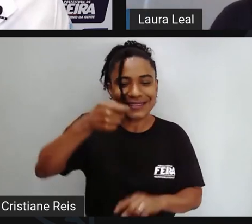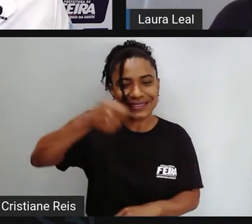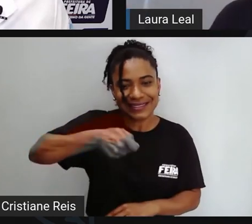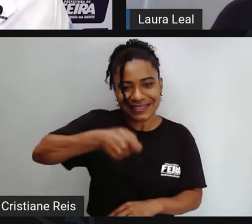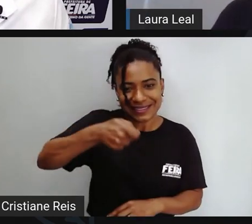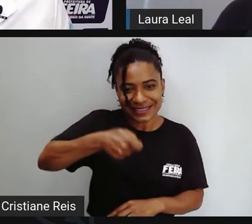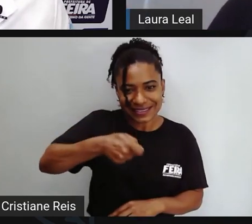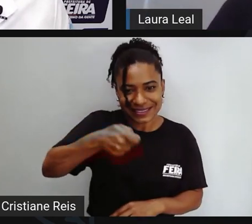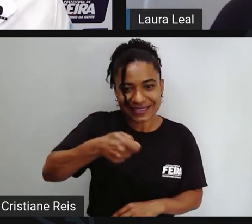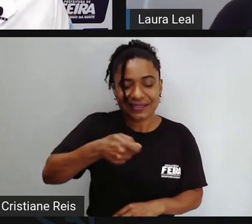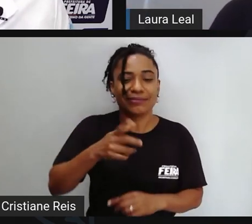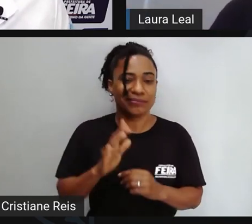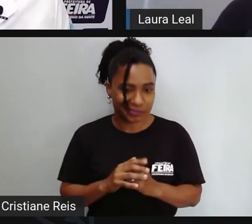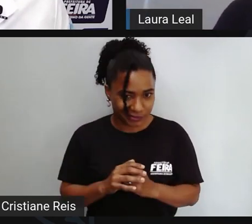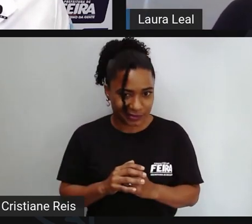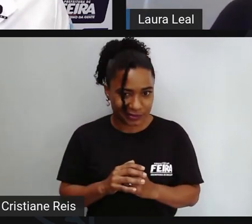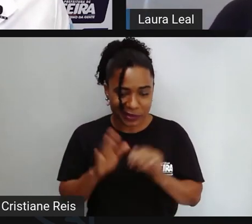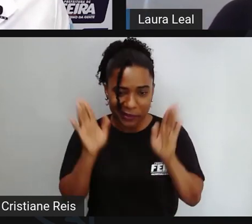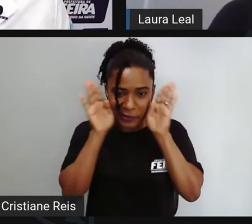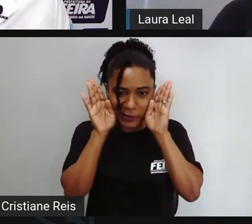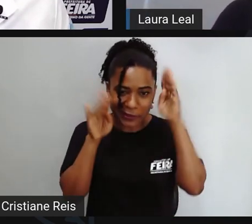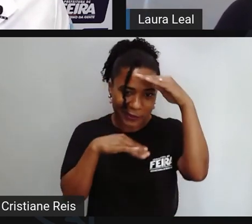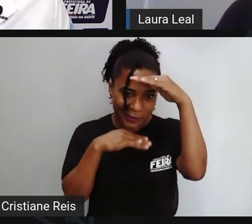caixinha que vocês querem. E tá tudo bem.